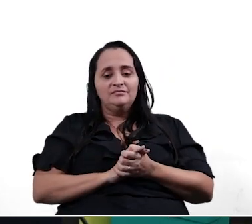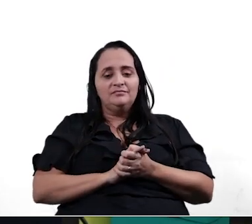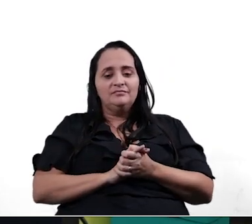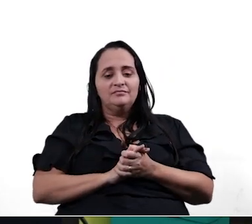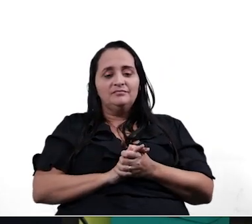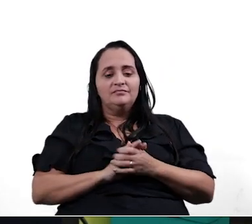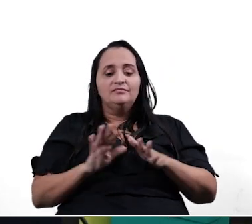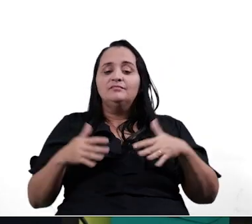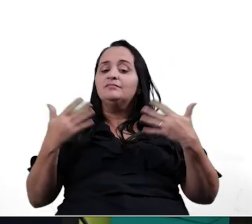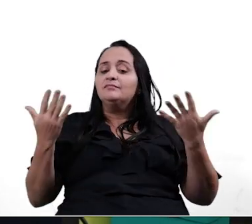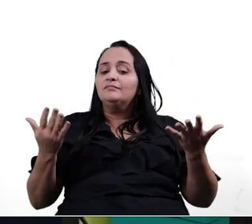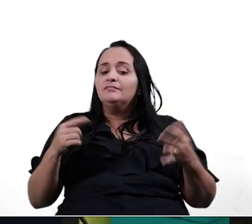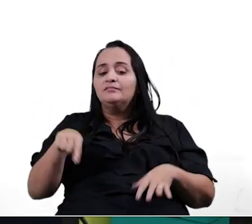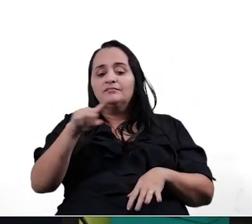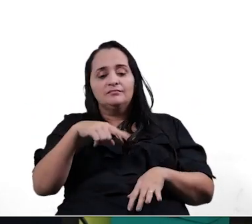histórias vocês gostam?